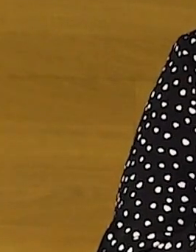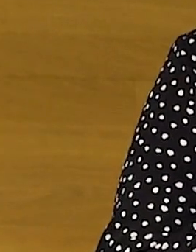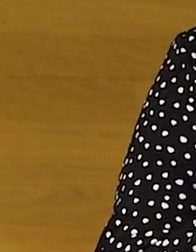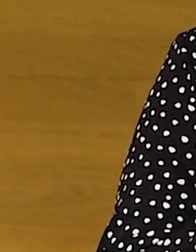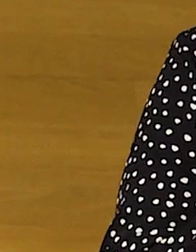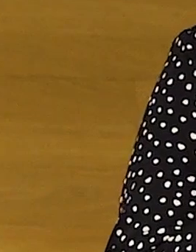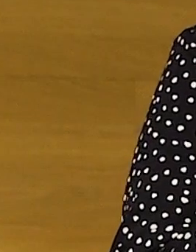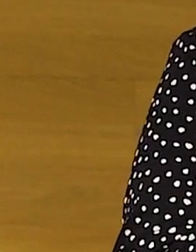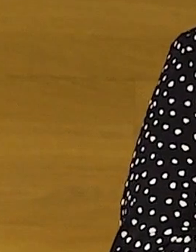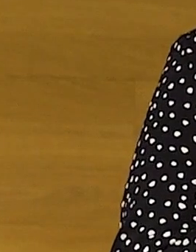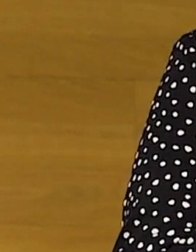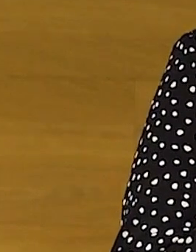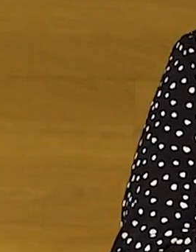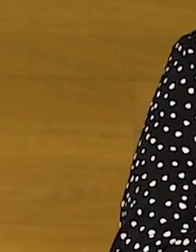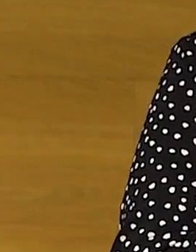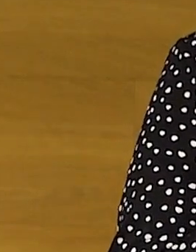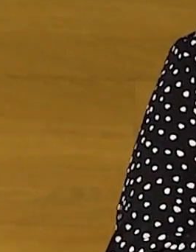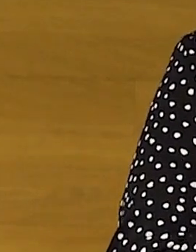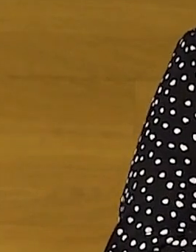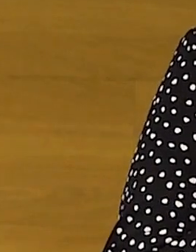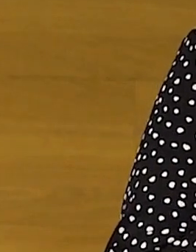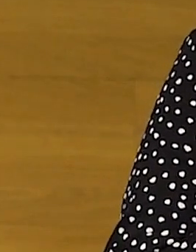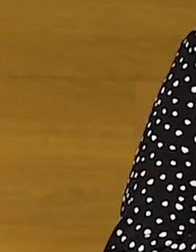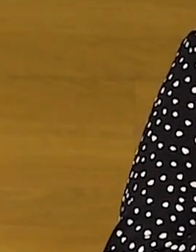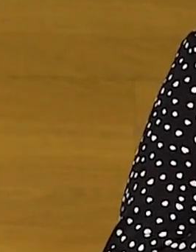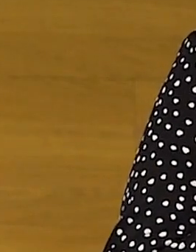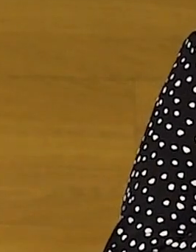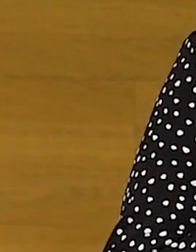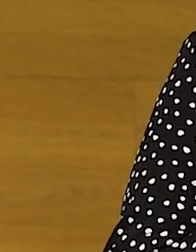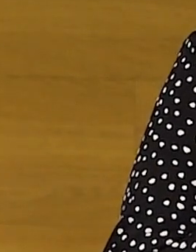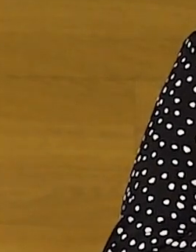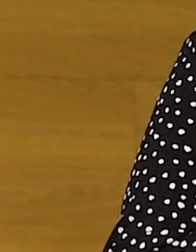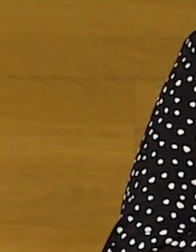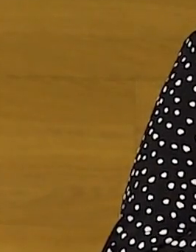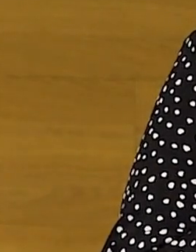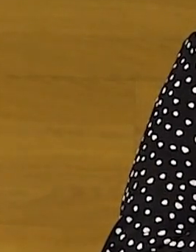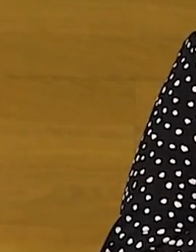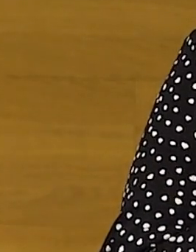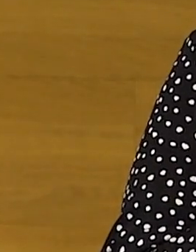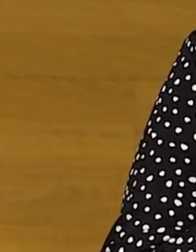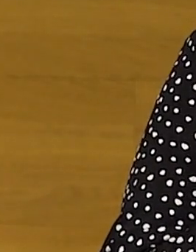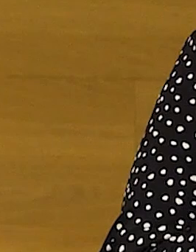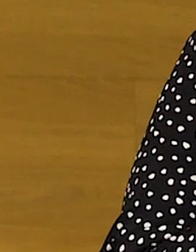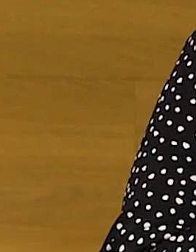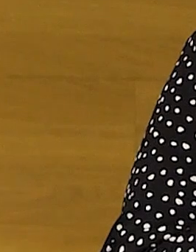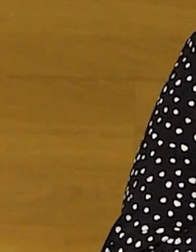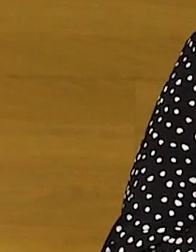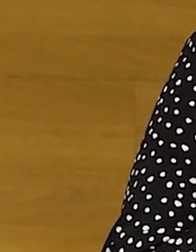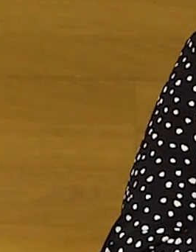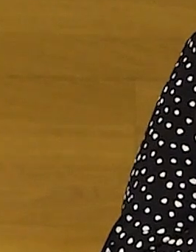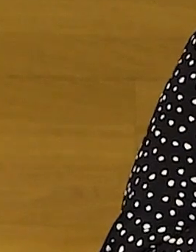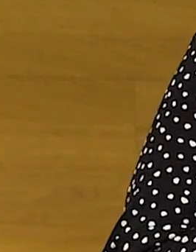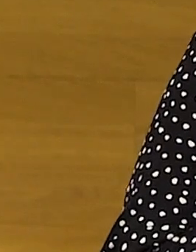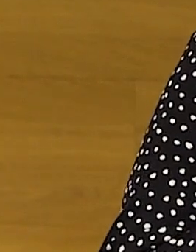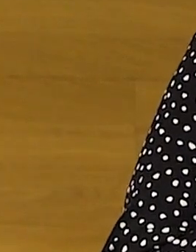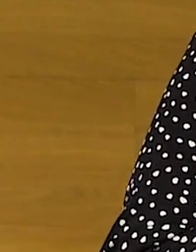não é algo, um passado distante que já se foi, está muito mais presente do que a gente imagina, né? E a coisa pode